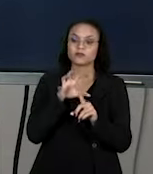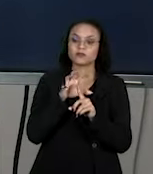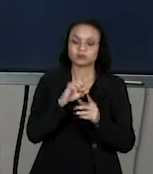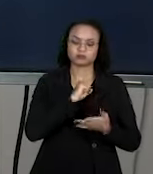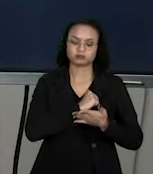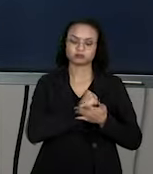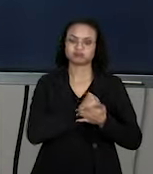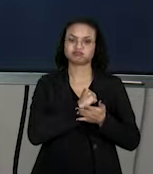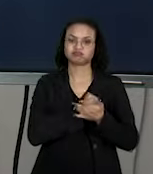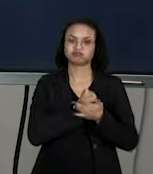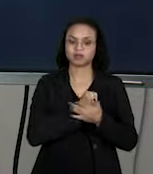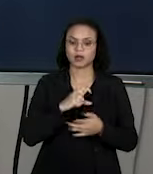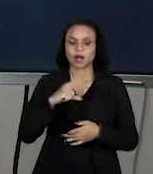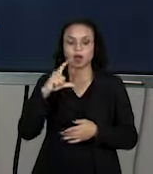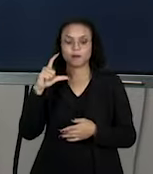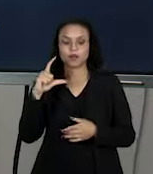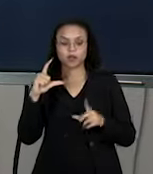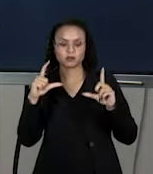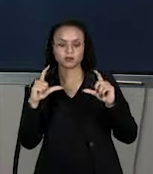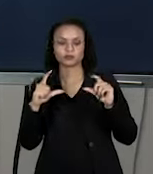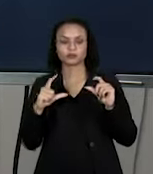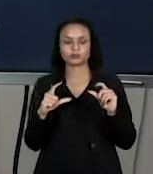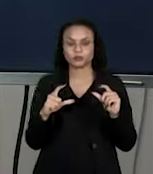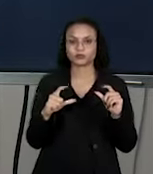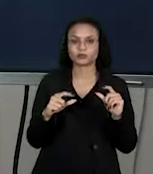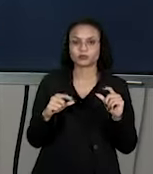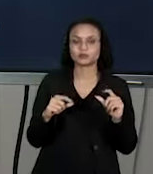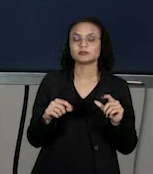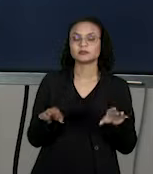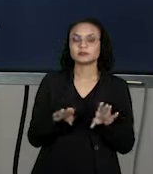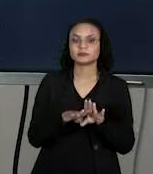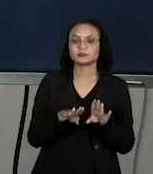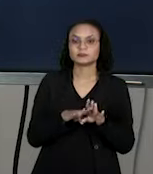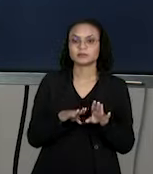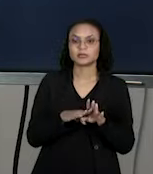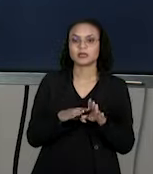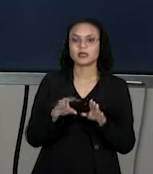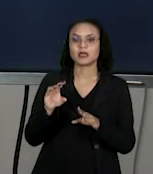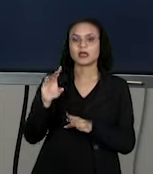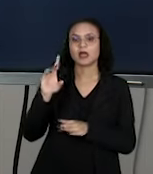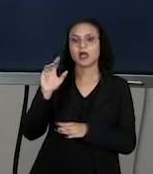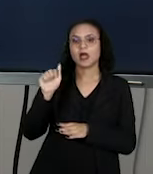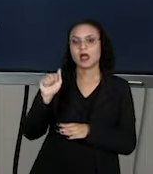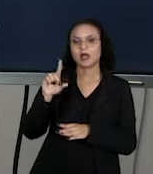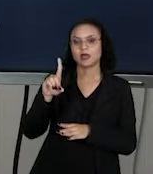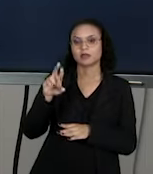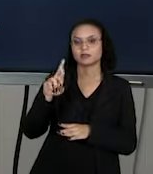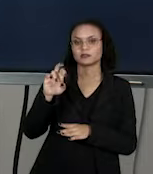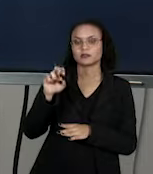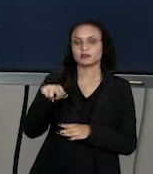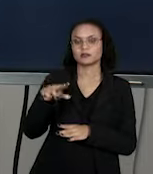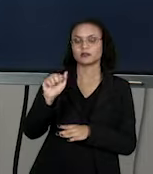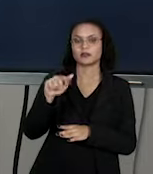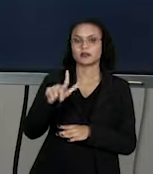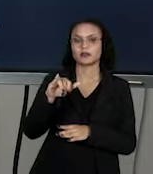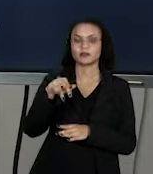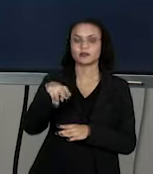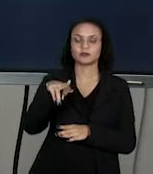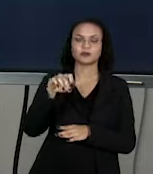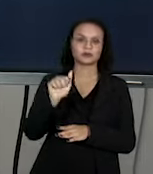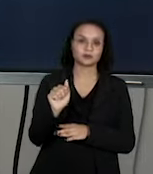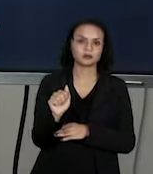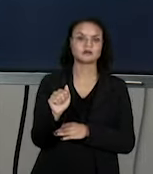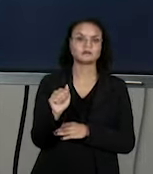aumentando ou diminuindo a adrenalina, que também é produzida pelas glândulas adrenais, que irão regular